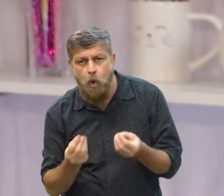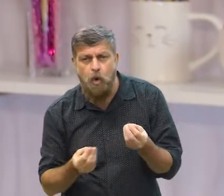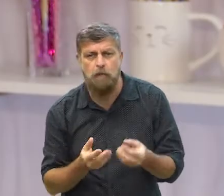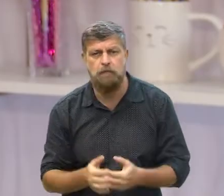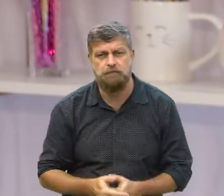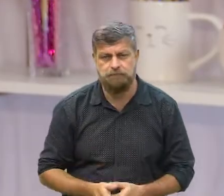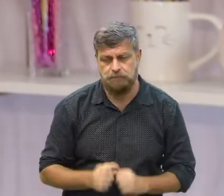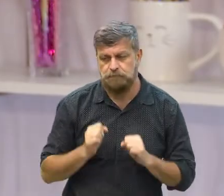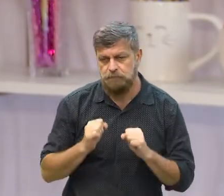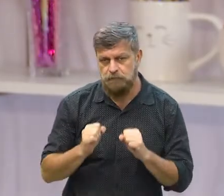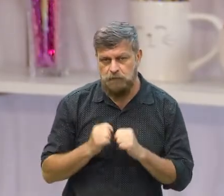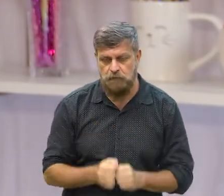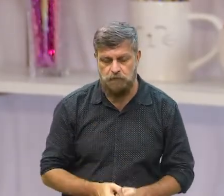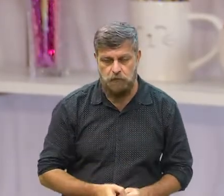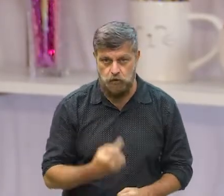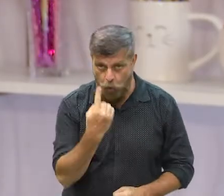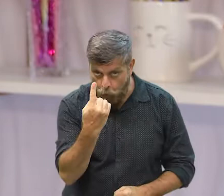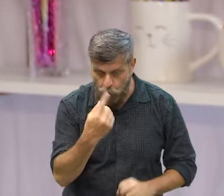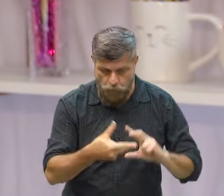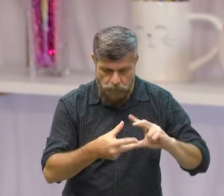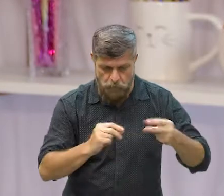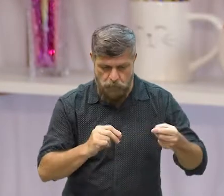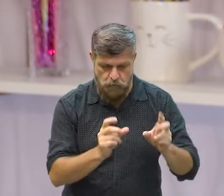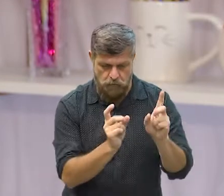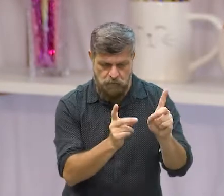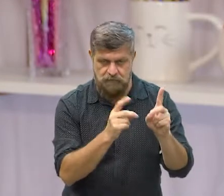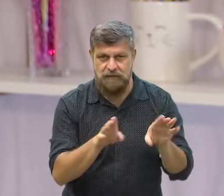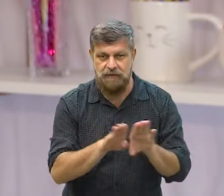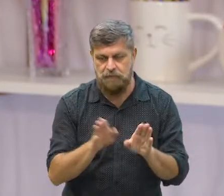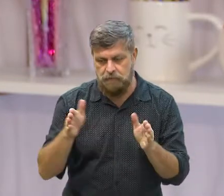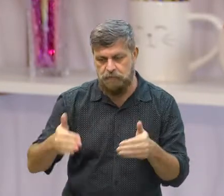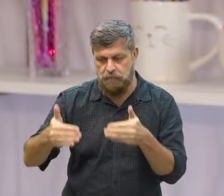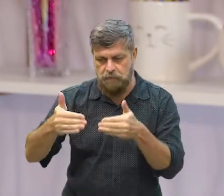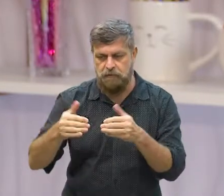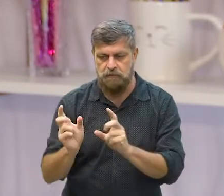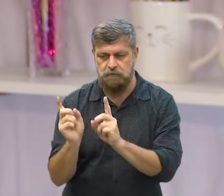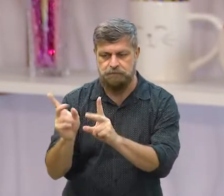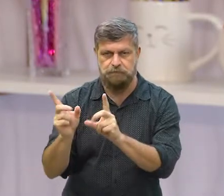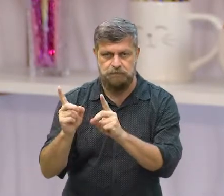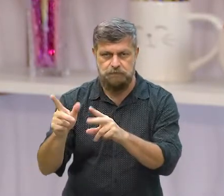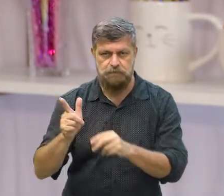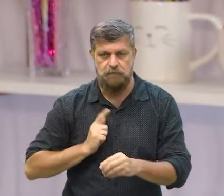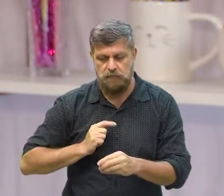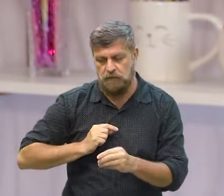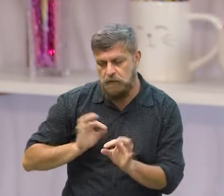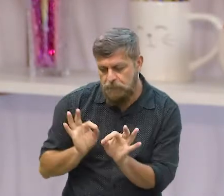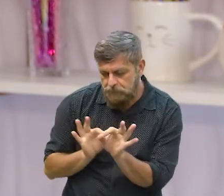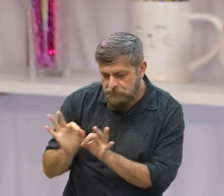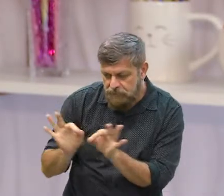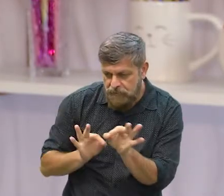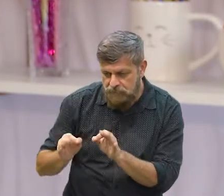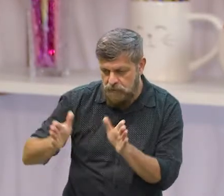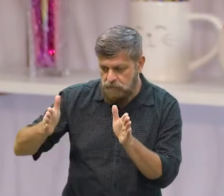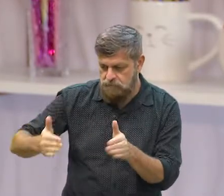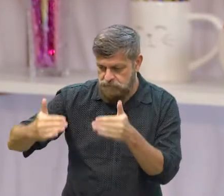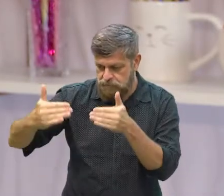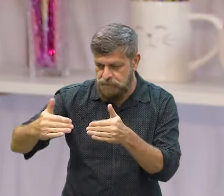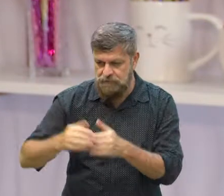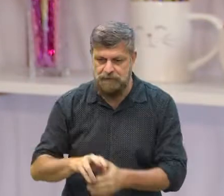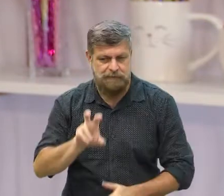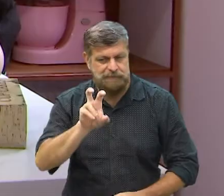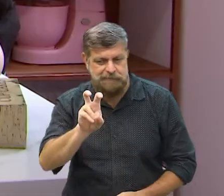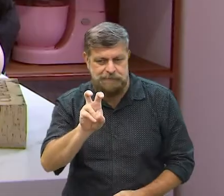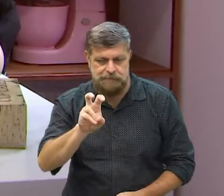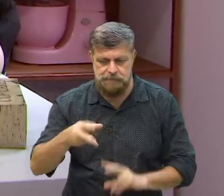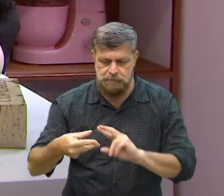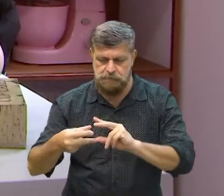porção. Como é que é Pode a. vender por unidade, né? E pode vender por porção também. Você pode colocar numa embalagem e vender ali